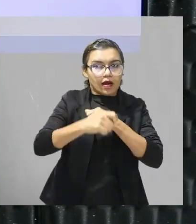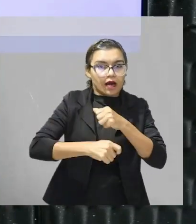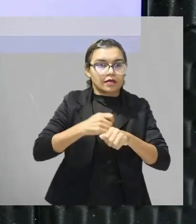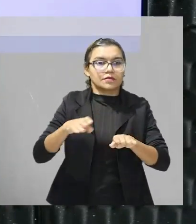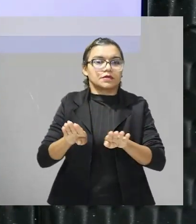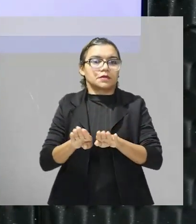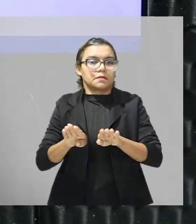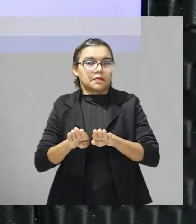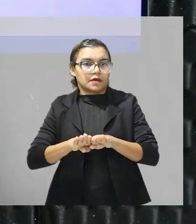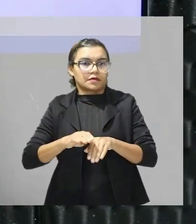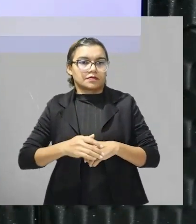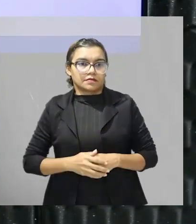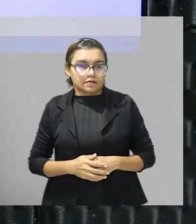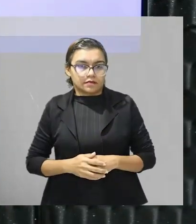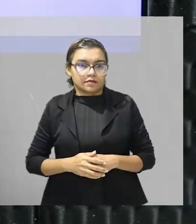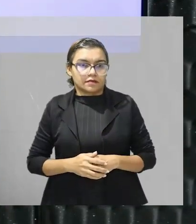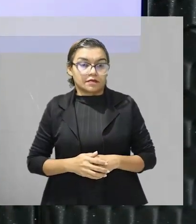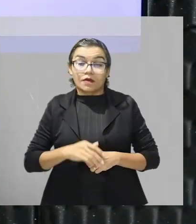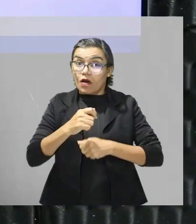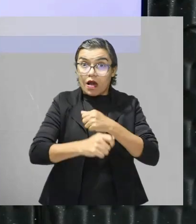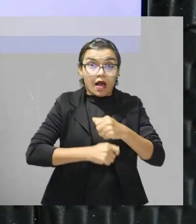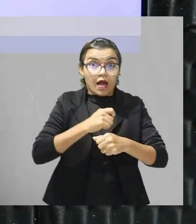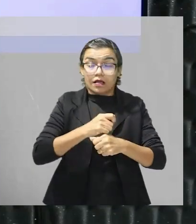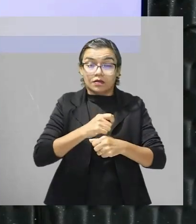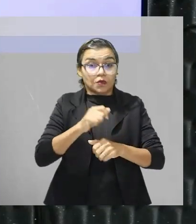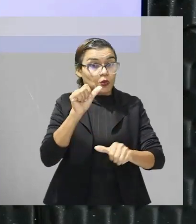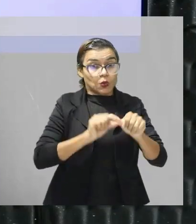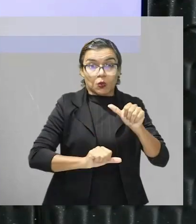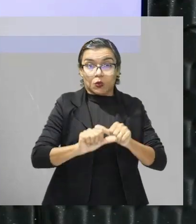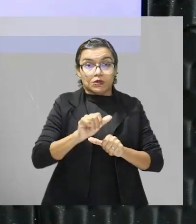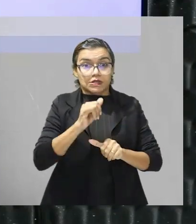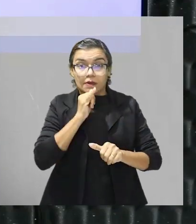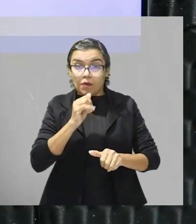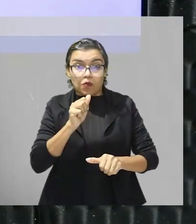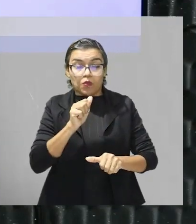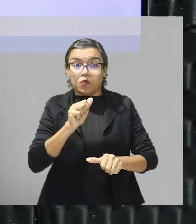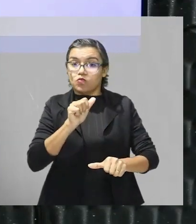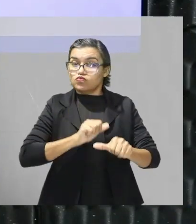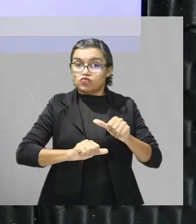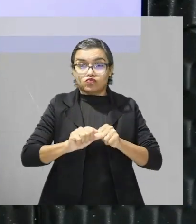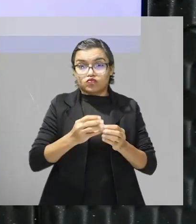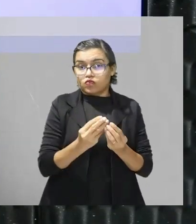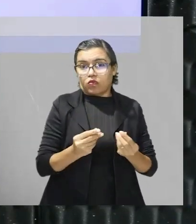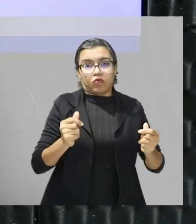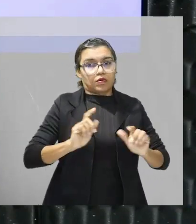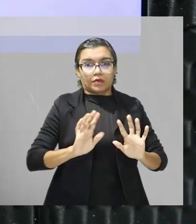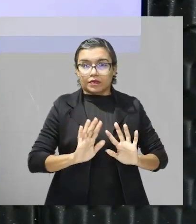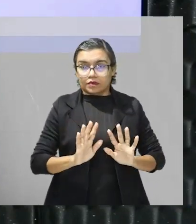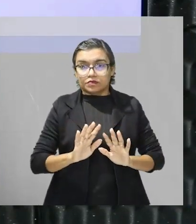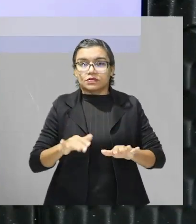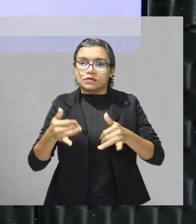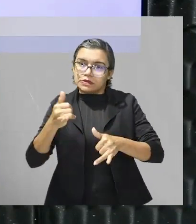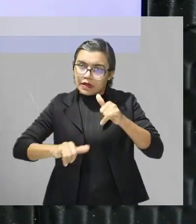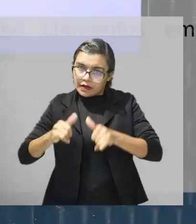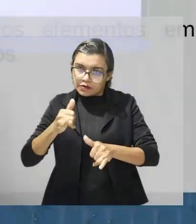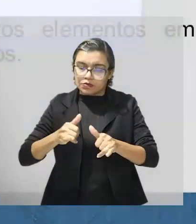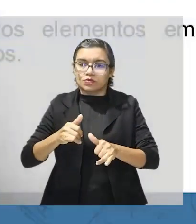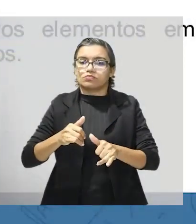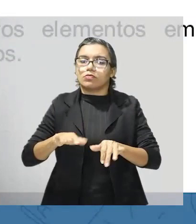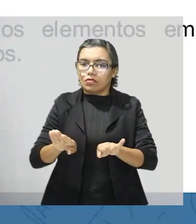os átomos são Indestrutíveis e nas reações químicas mantém suas identidades